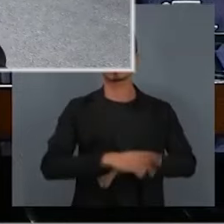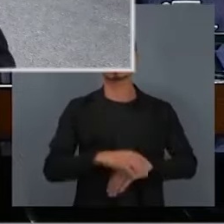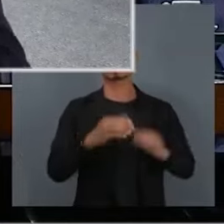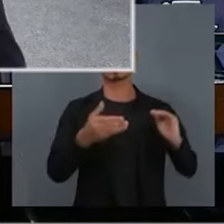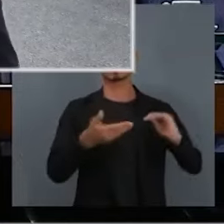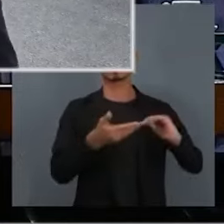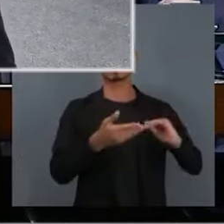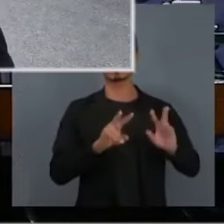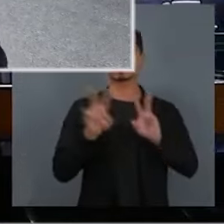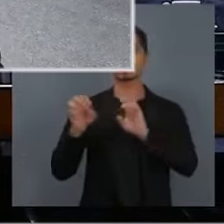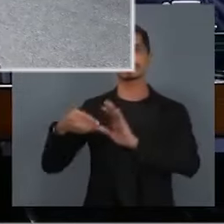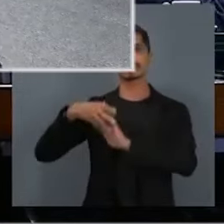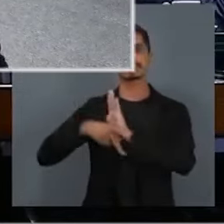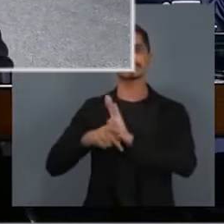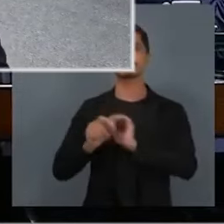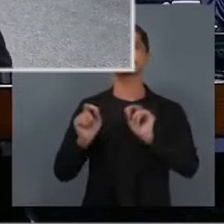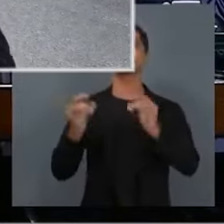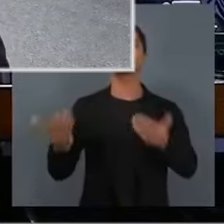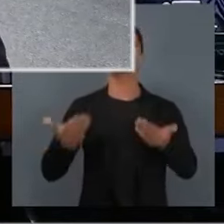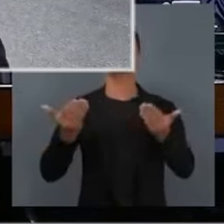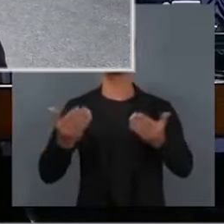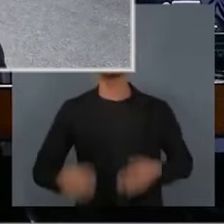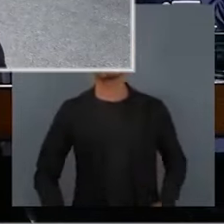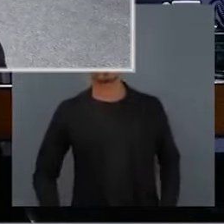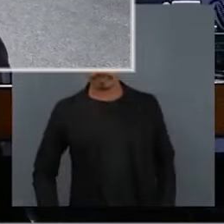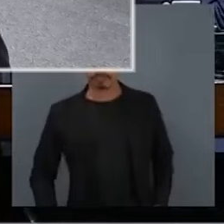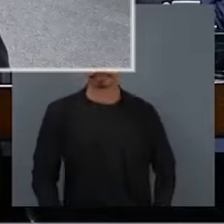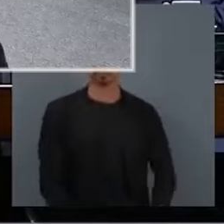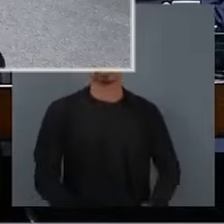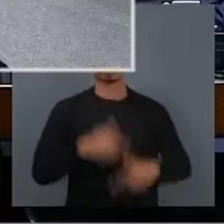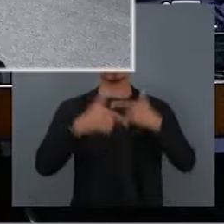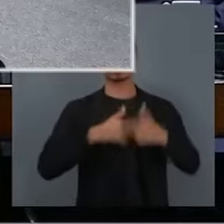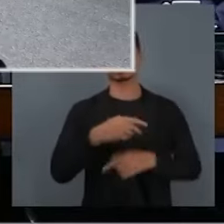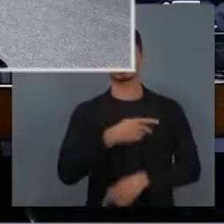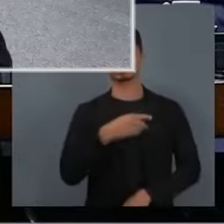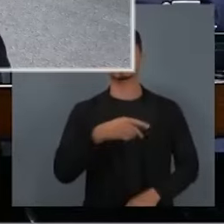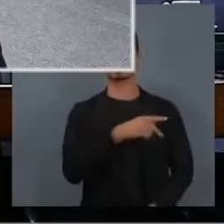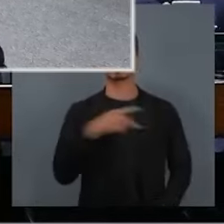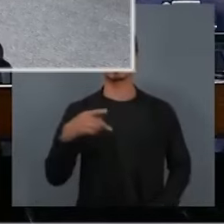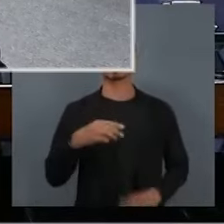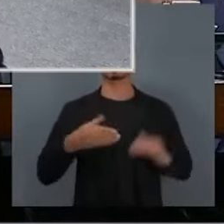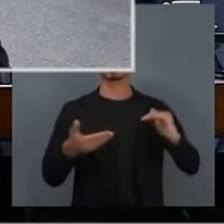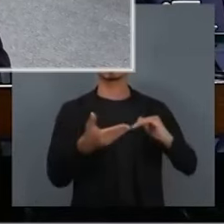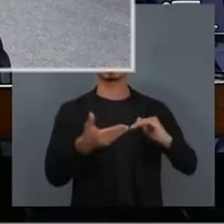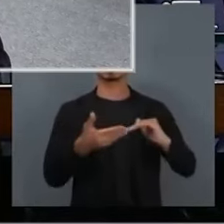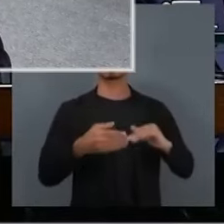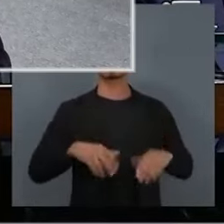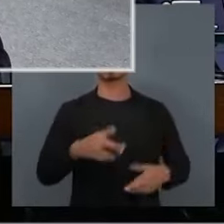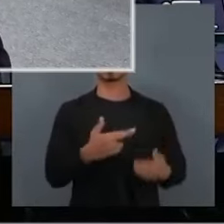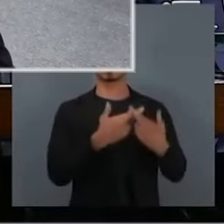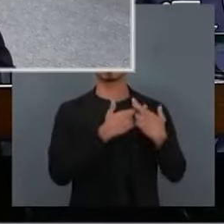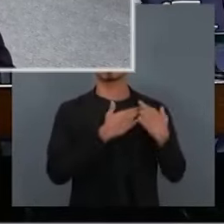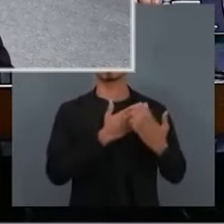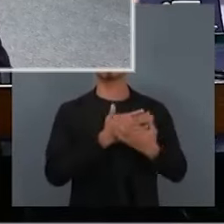o Legislativo e o Executivo. Para se ter uma ideia, nos governos do presidente Lula, isso nunca aconteceu, foi a primeira